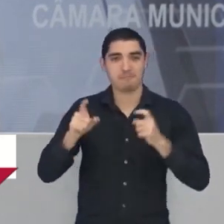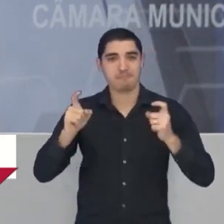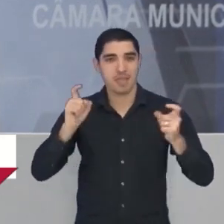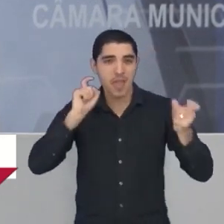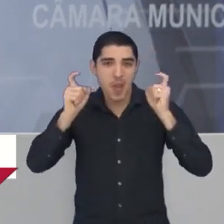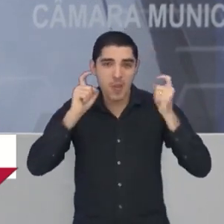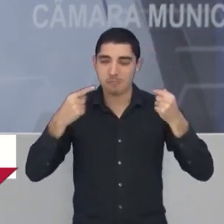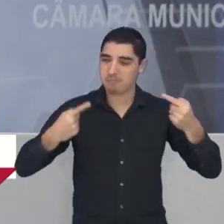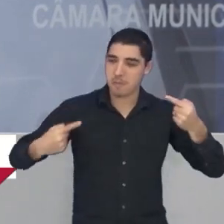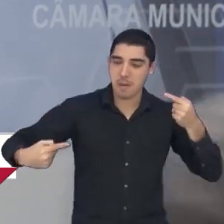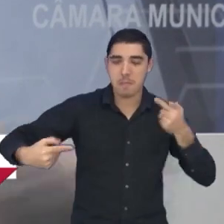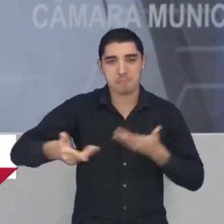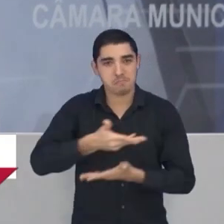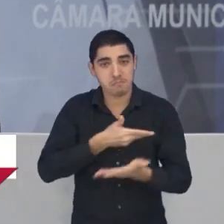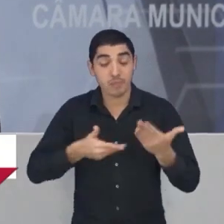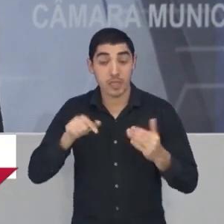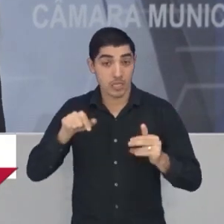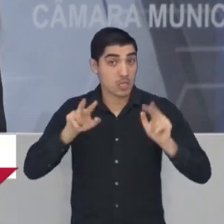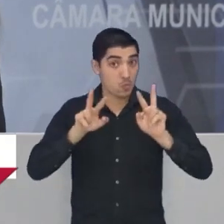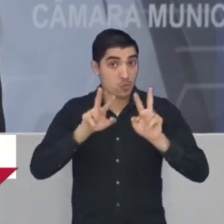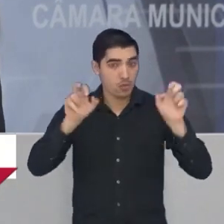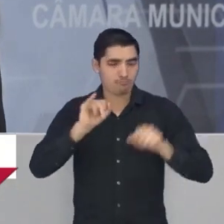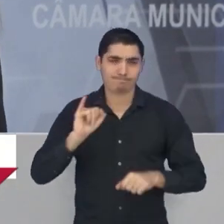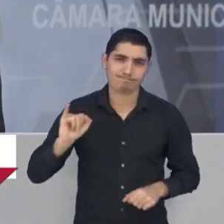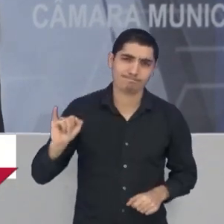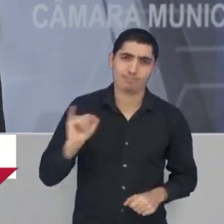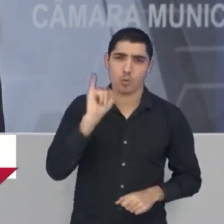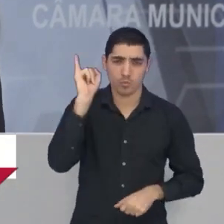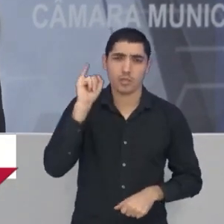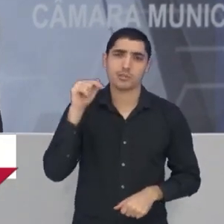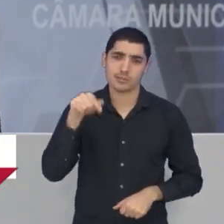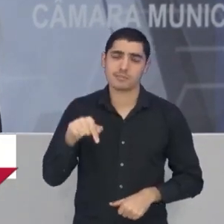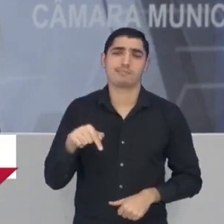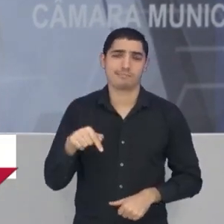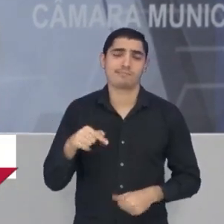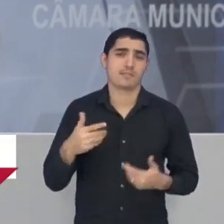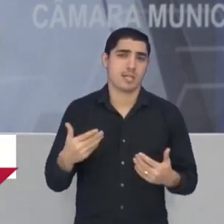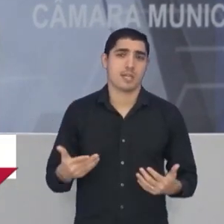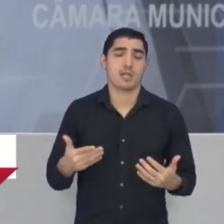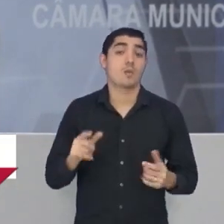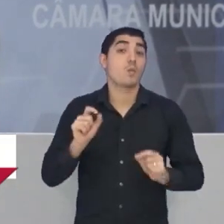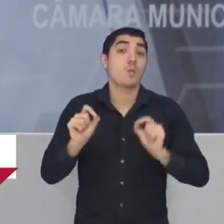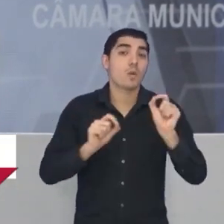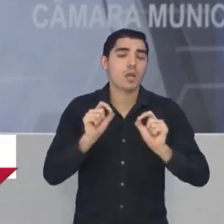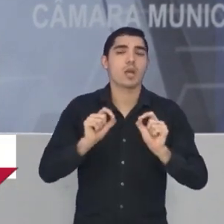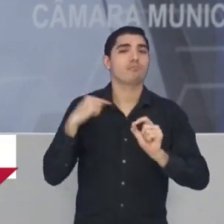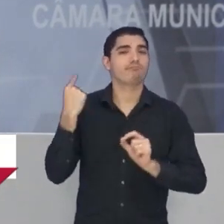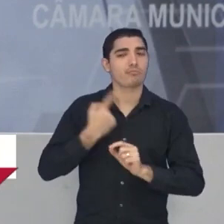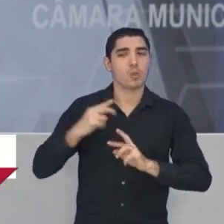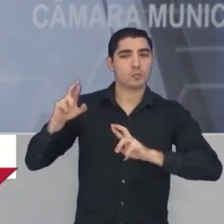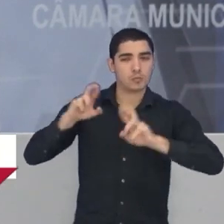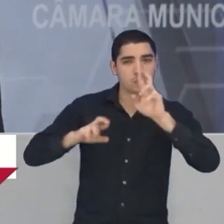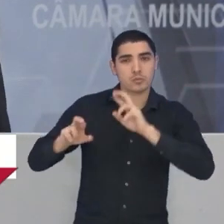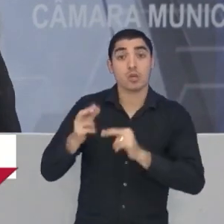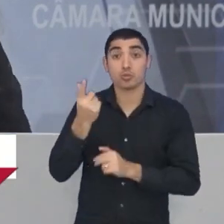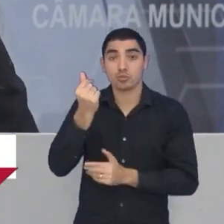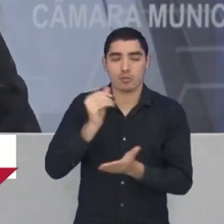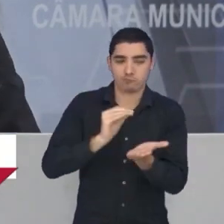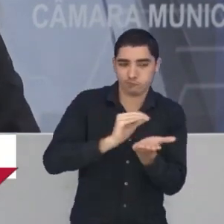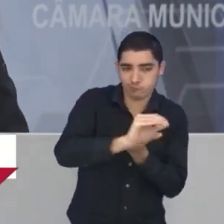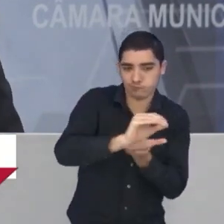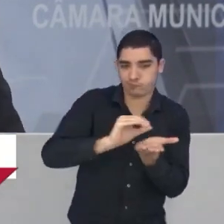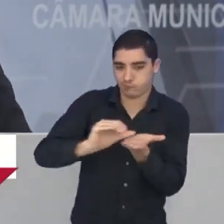e poder trazer para vocês um tema tão importante e tão relevante que é a fiscalização de Repasses ao terceiro